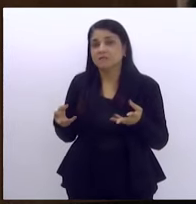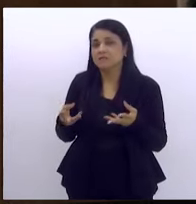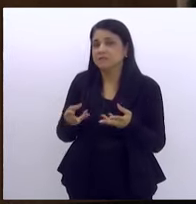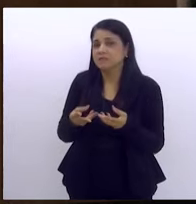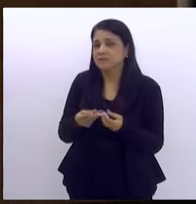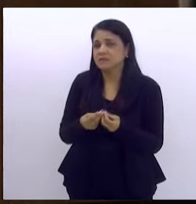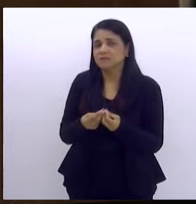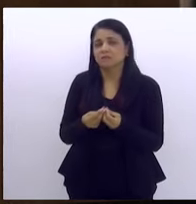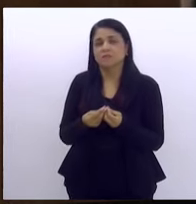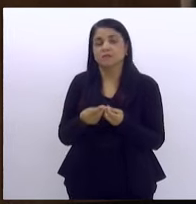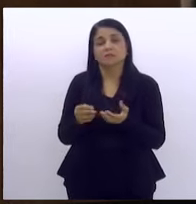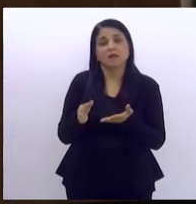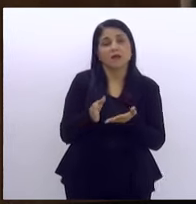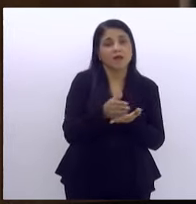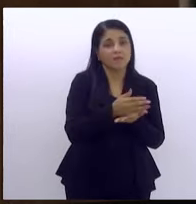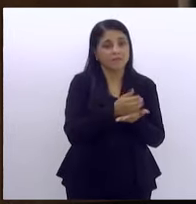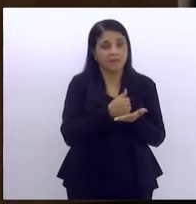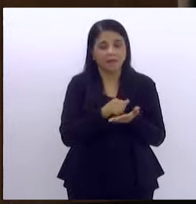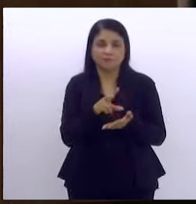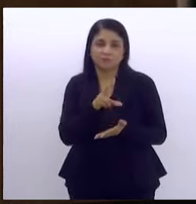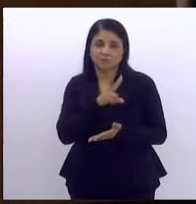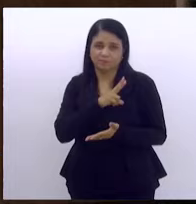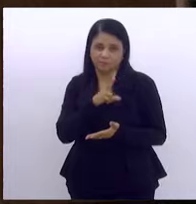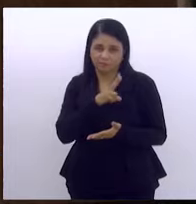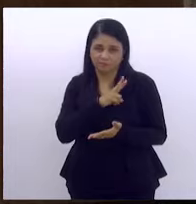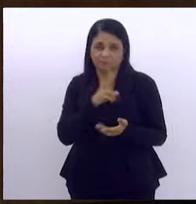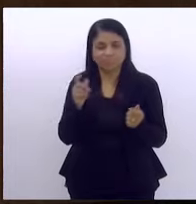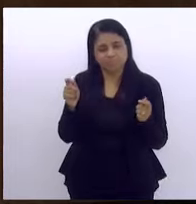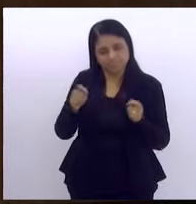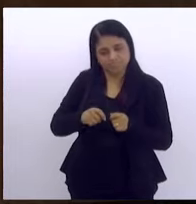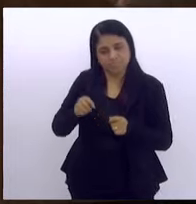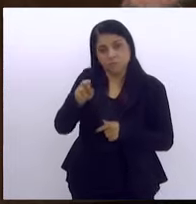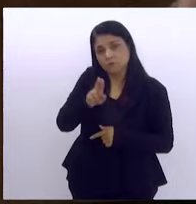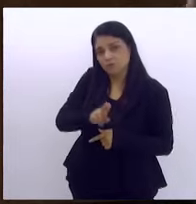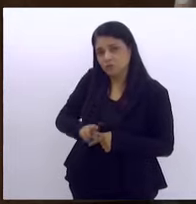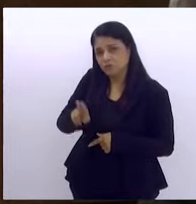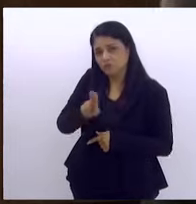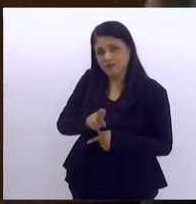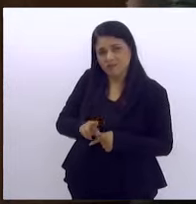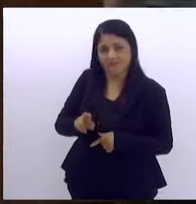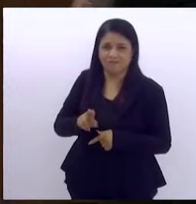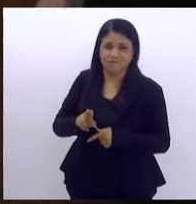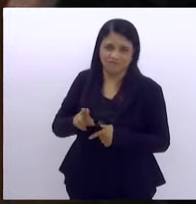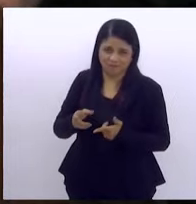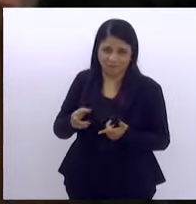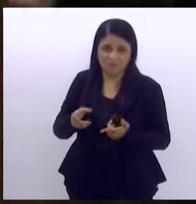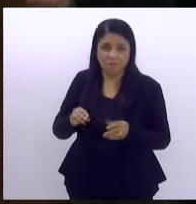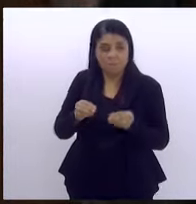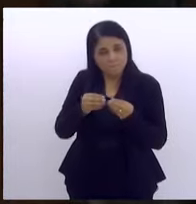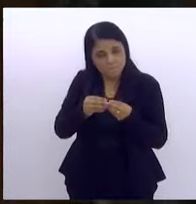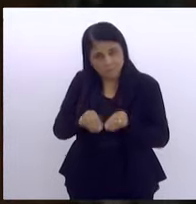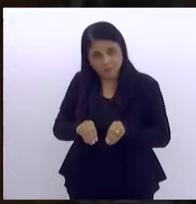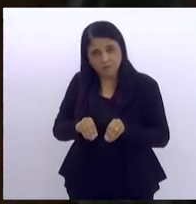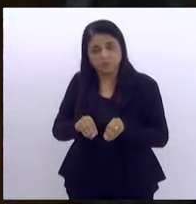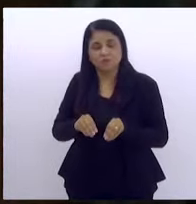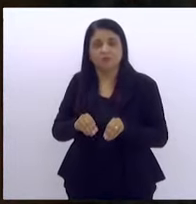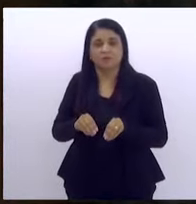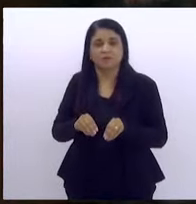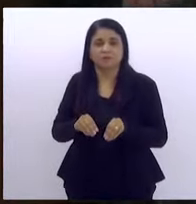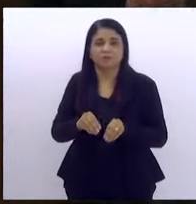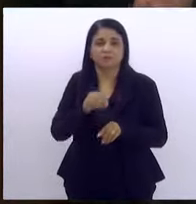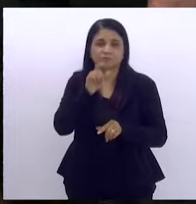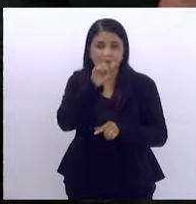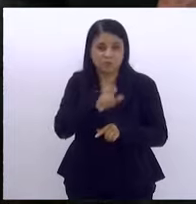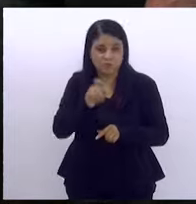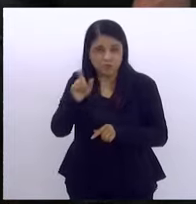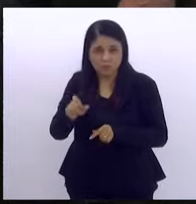sensibilidade em relação a dados pessoais que podem ser usados de diversas formas para prejudicar uma série de